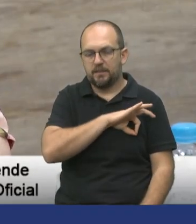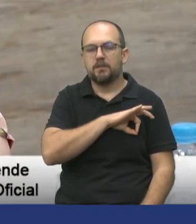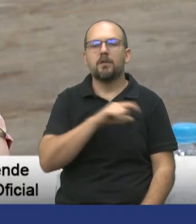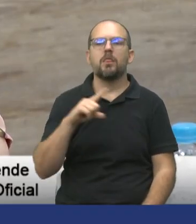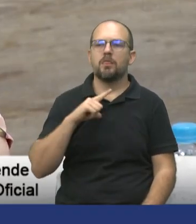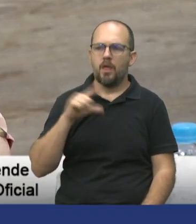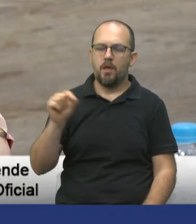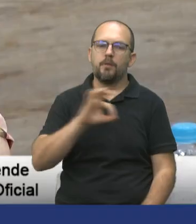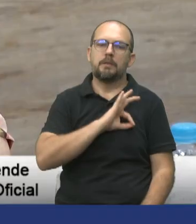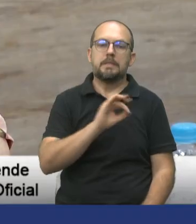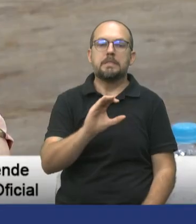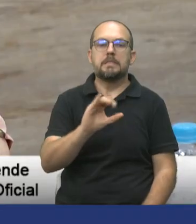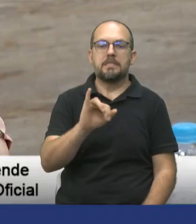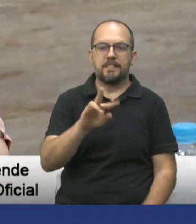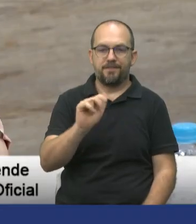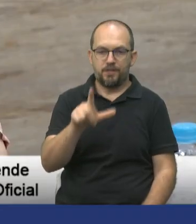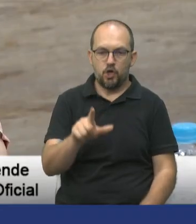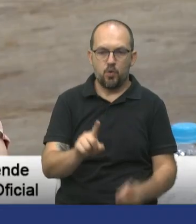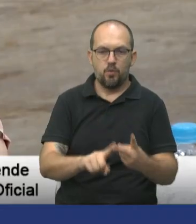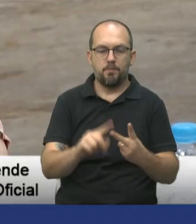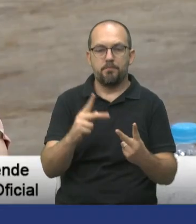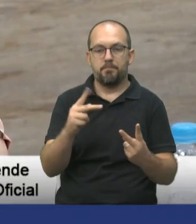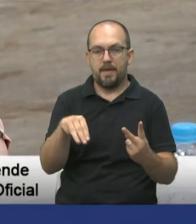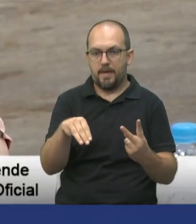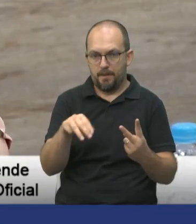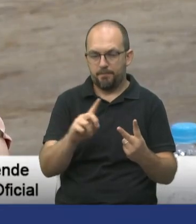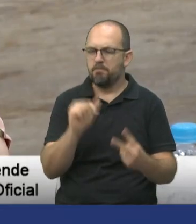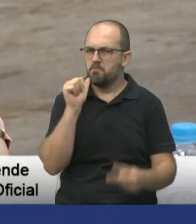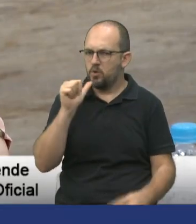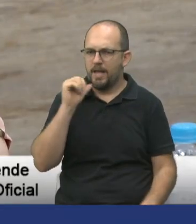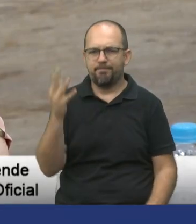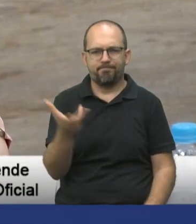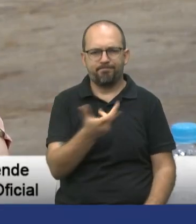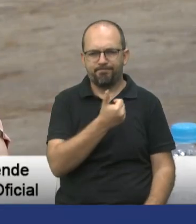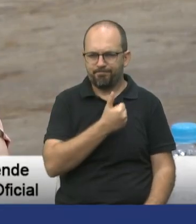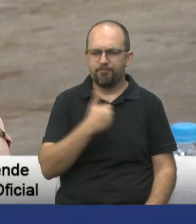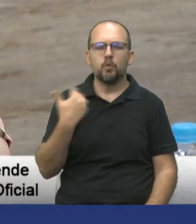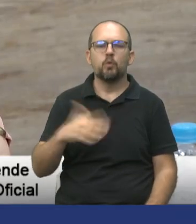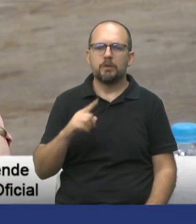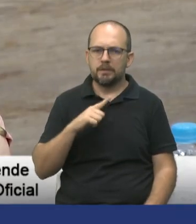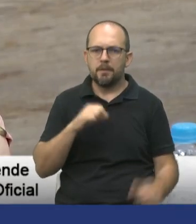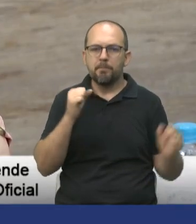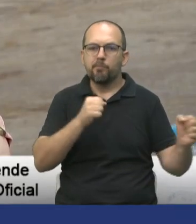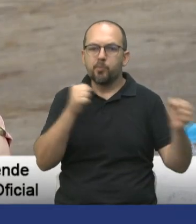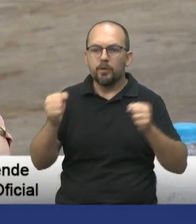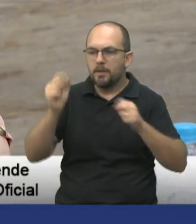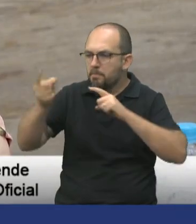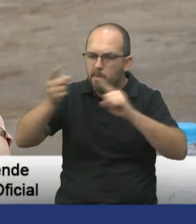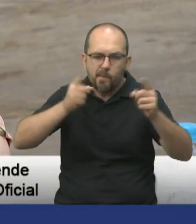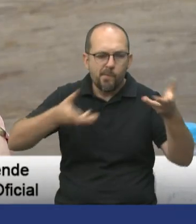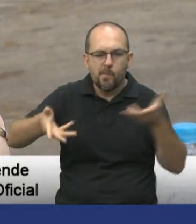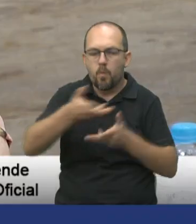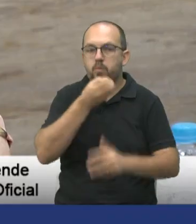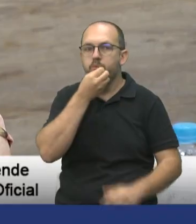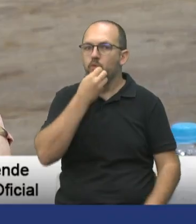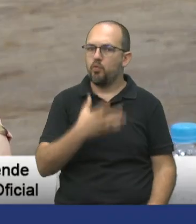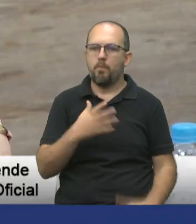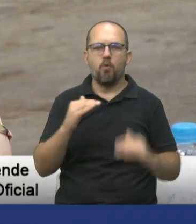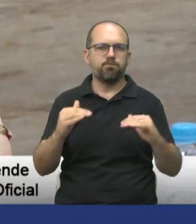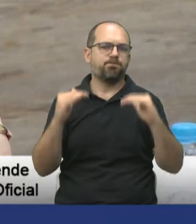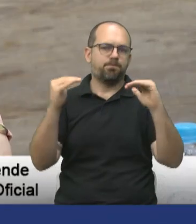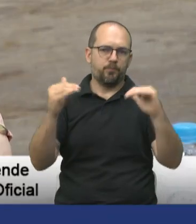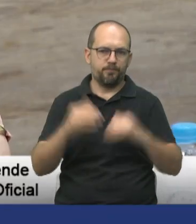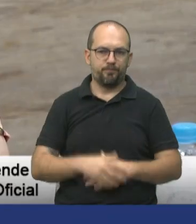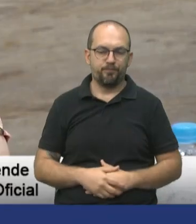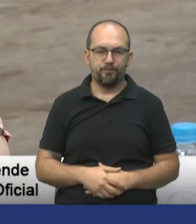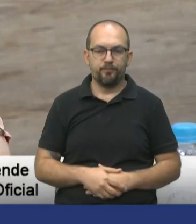na Polícia Civil como na Polícia Militar, e mulheres incríveis, com poder de comando muito bom. Isto